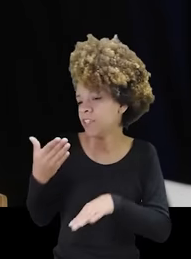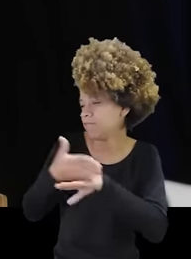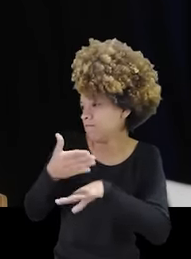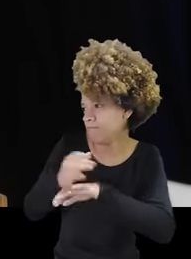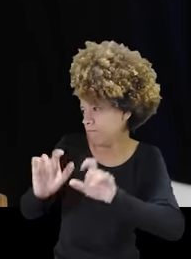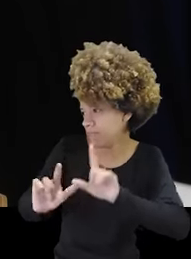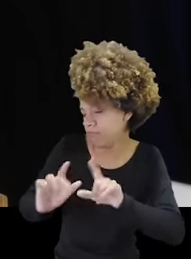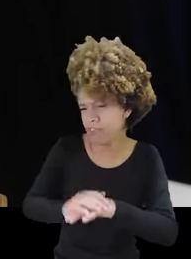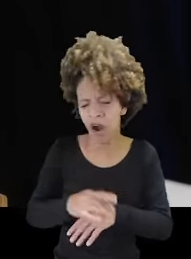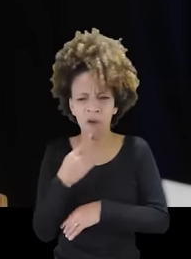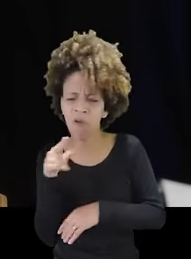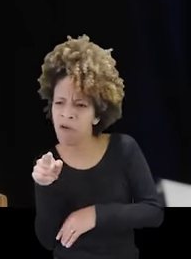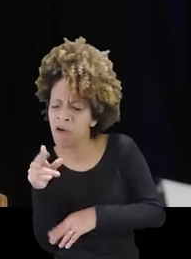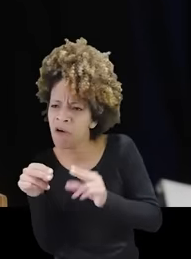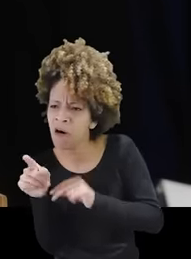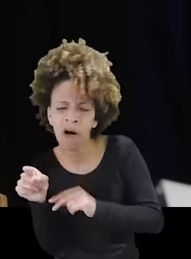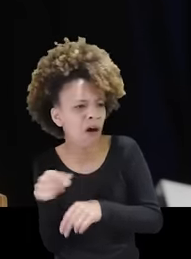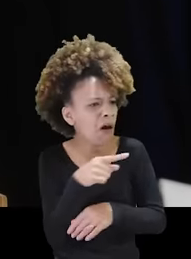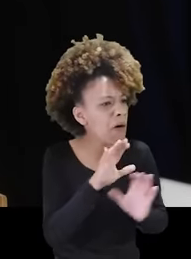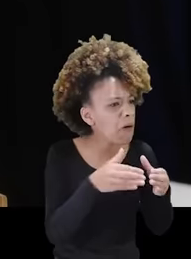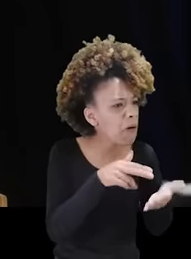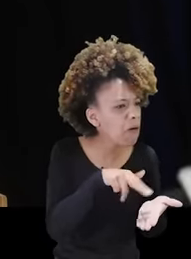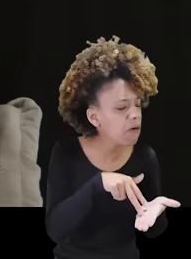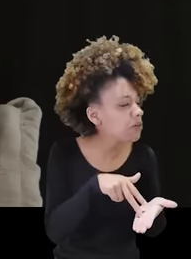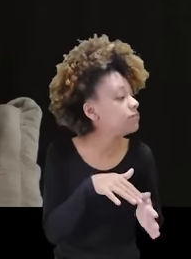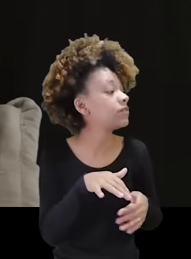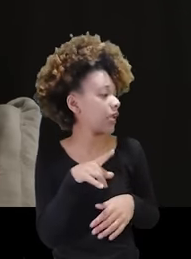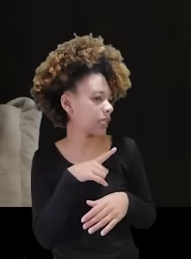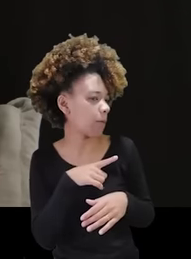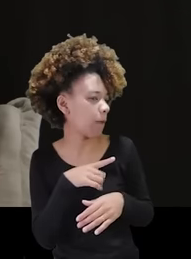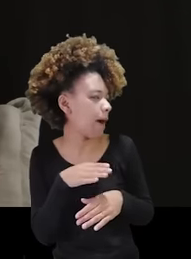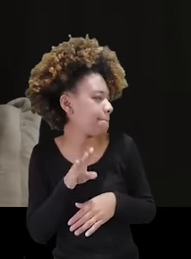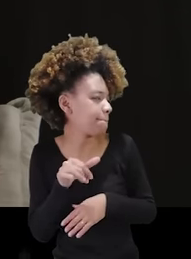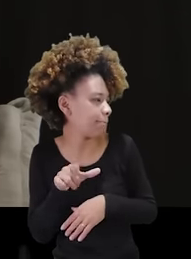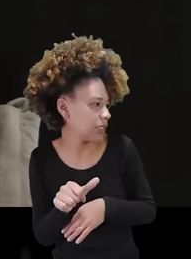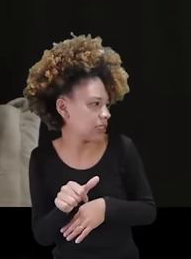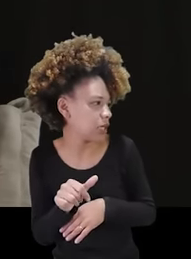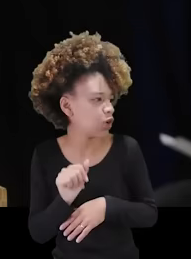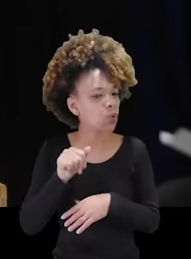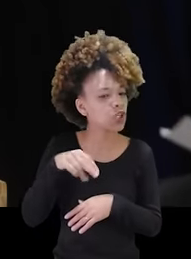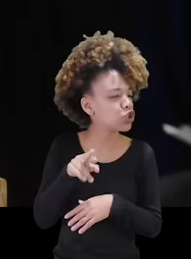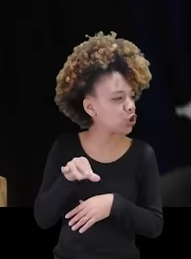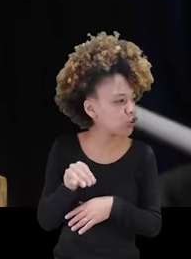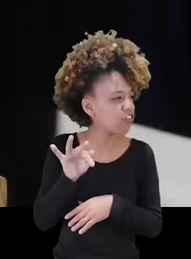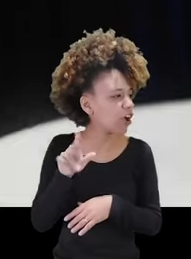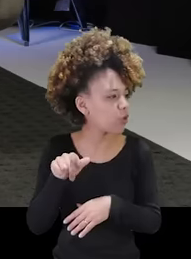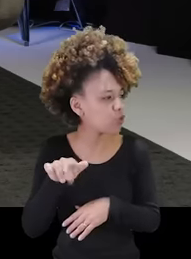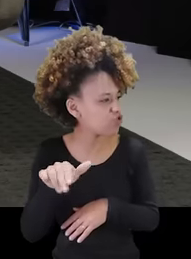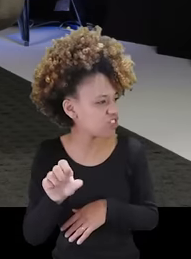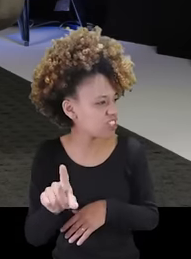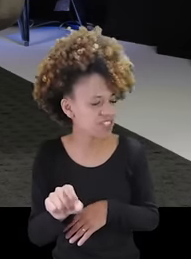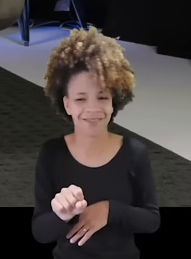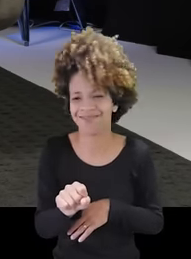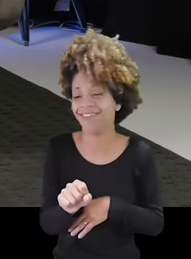muito então as pessoas falam aquele menino né da novela é fala Ah então tipo tem uma banda com Antônio Fagundes mas